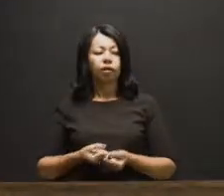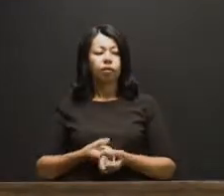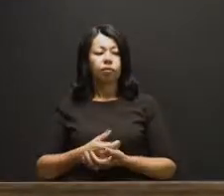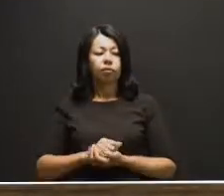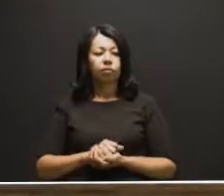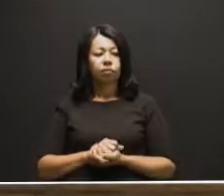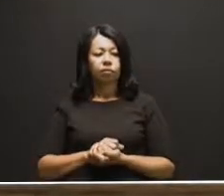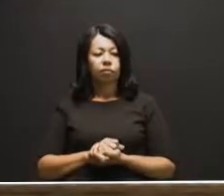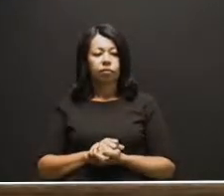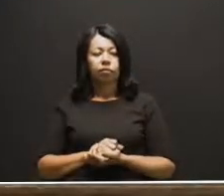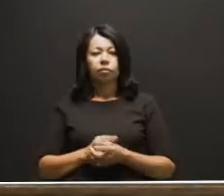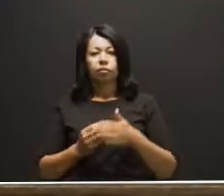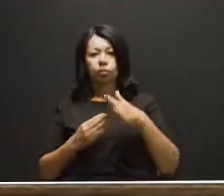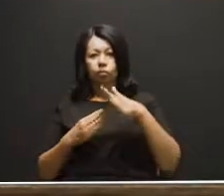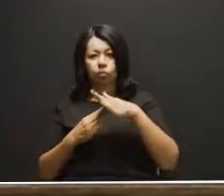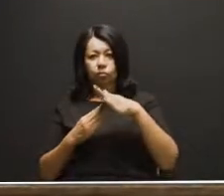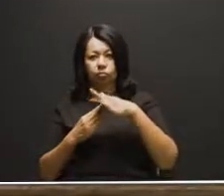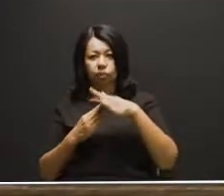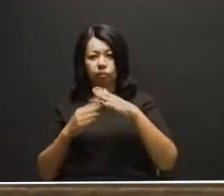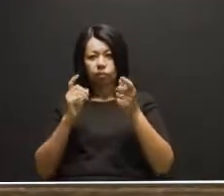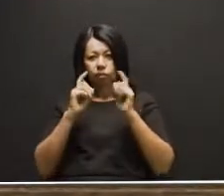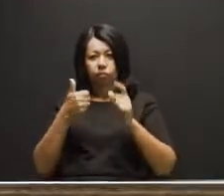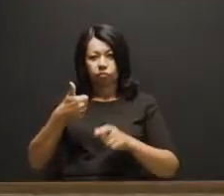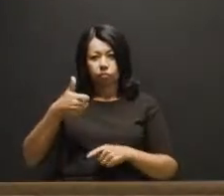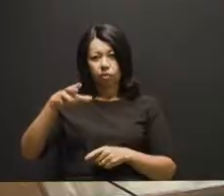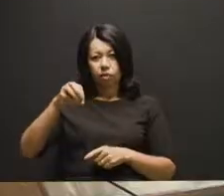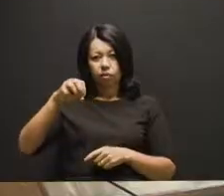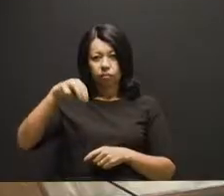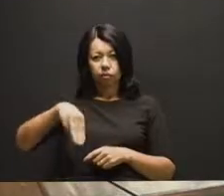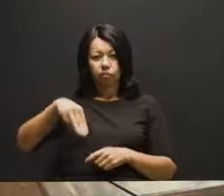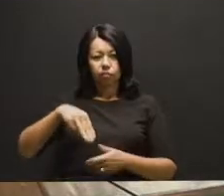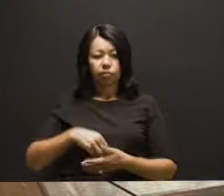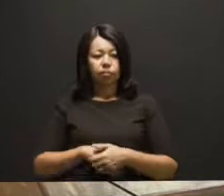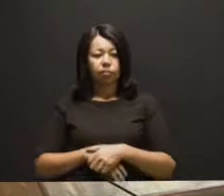a suspensa a sessão por 10 minutos